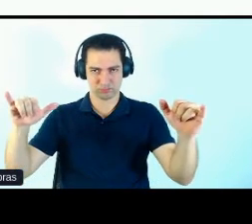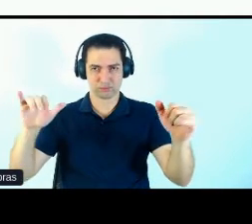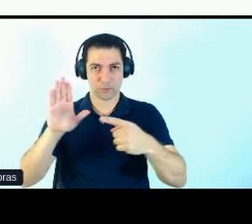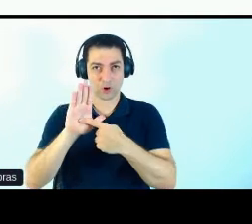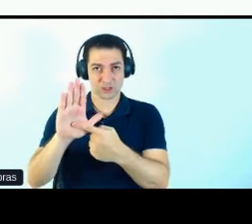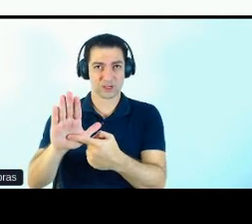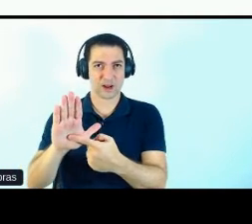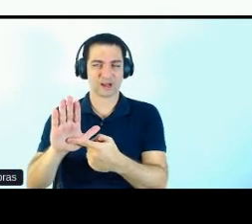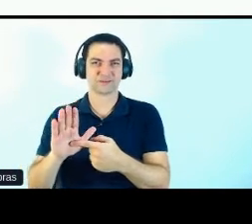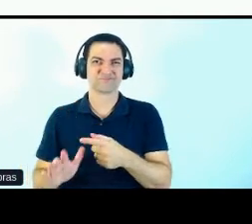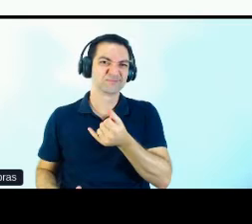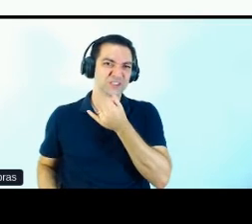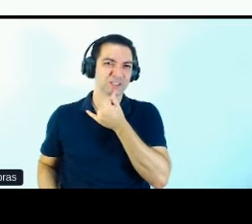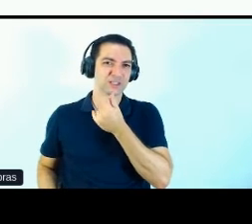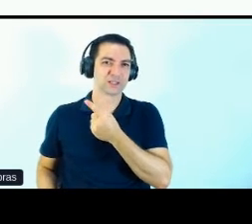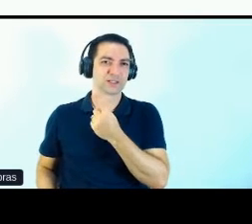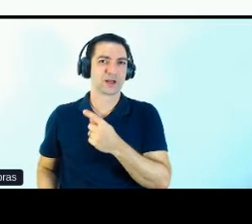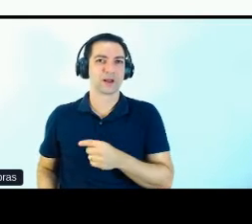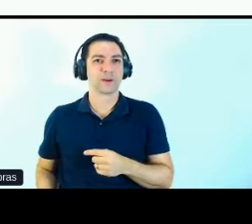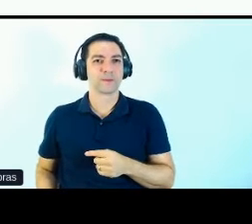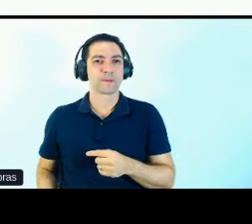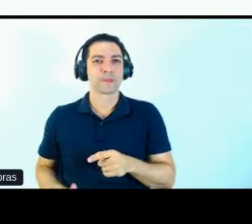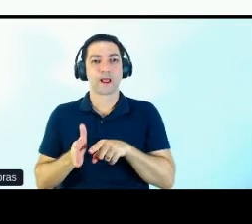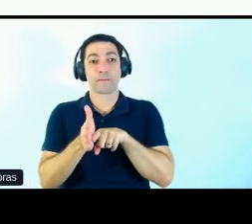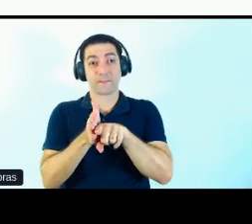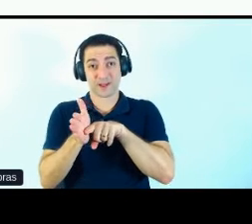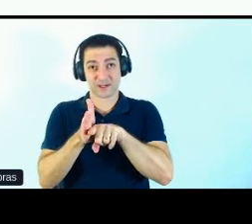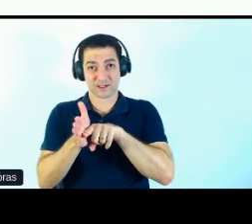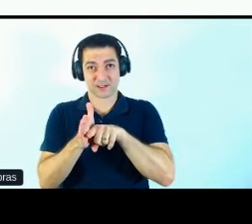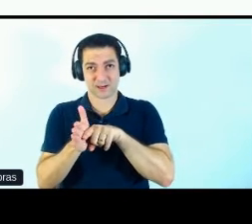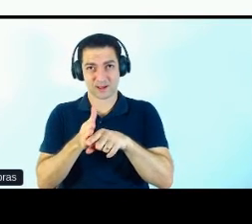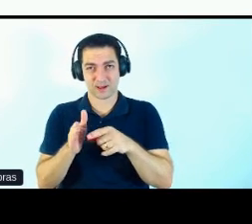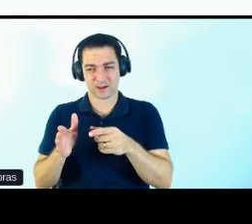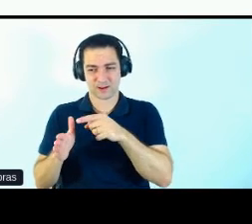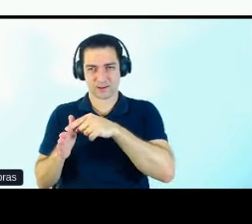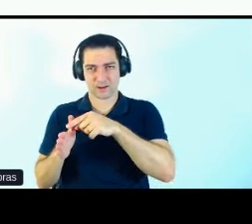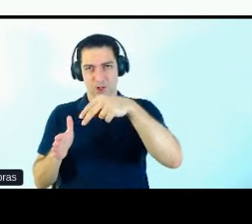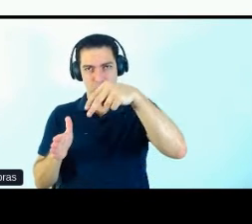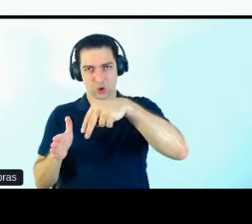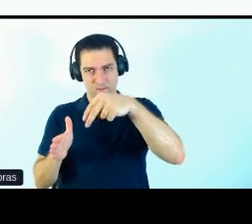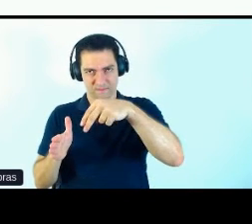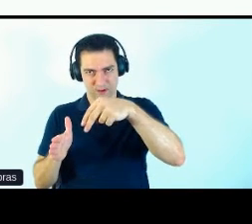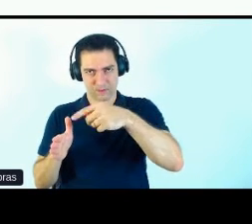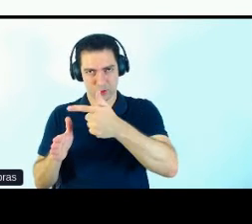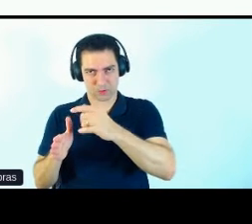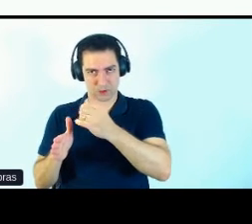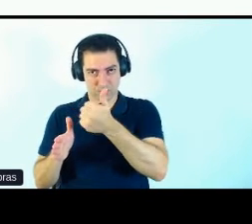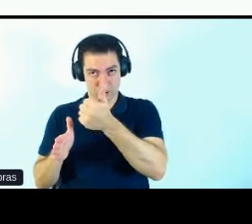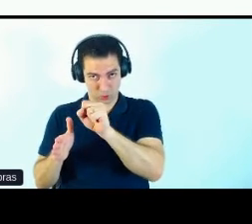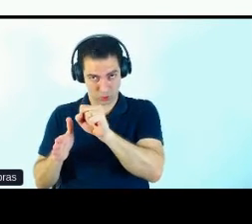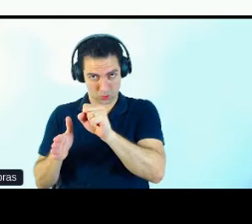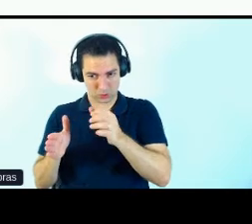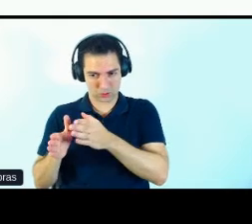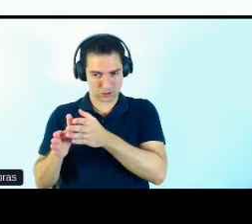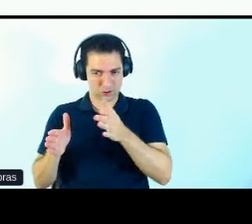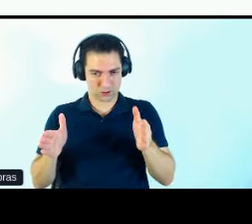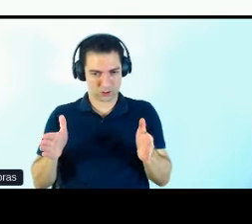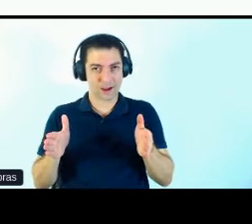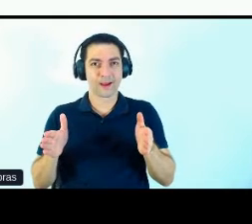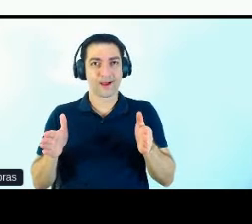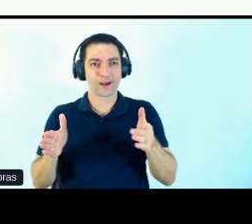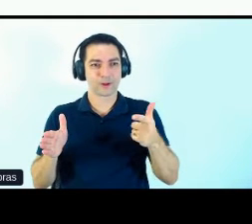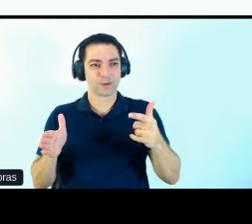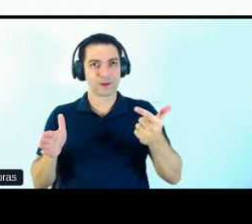TI, ela fez uma pesquisa entre novembro de 2018 e março de 2019, que levantou alguns dados